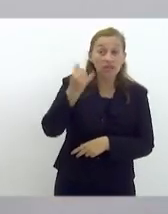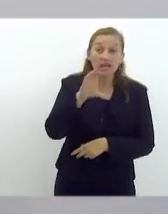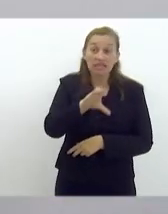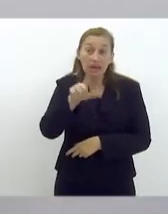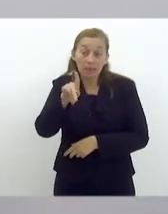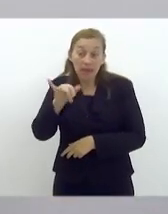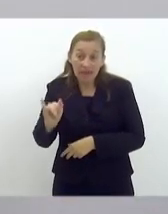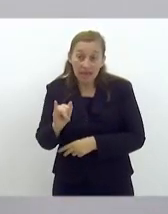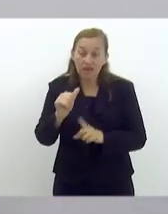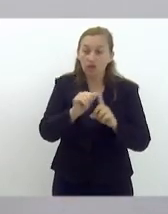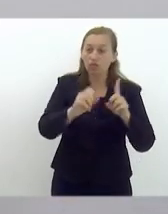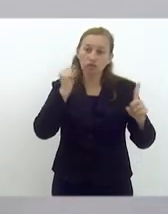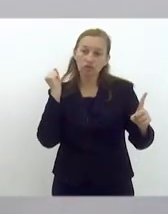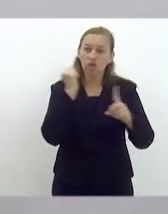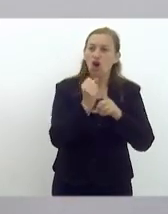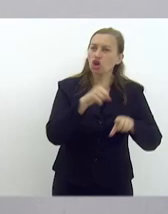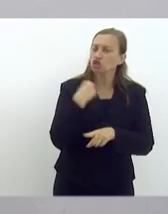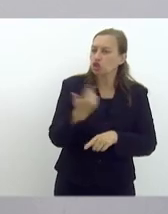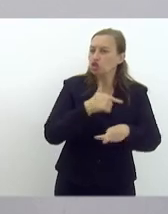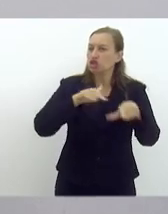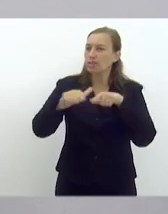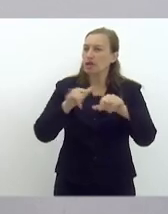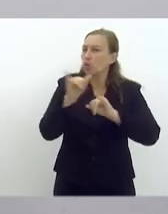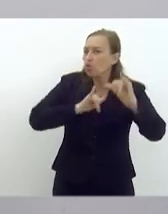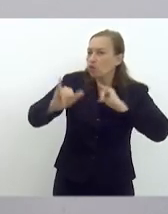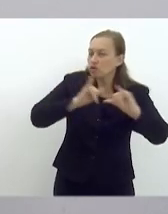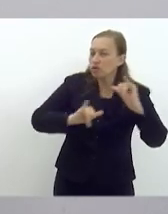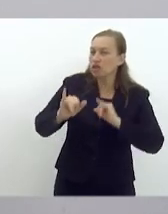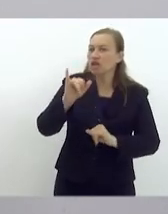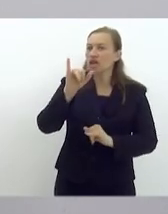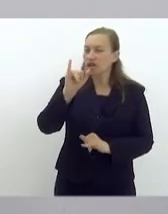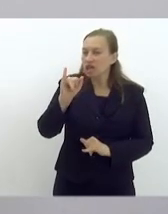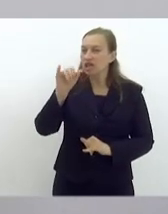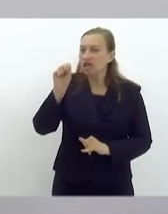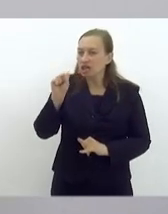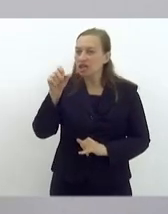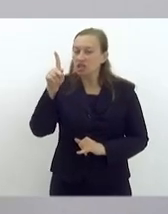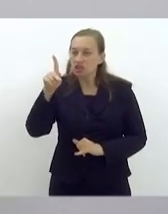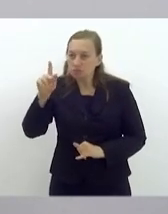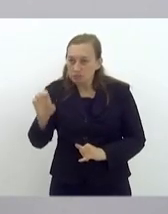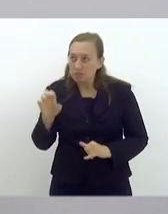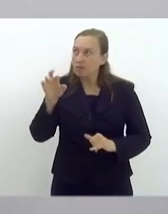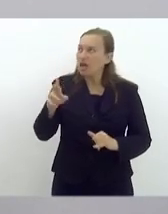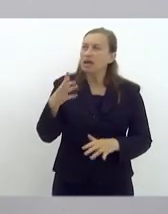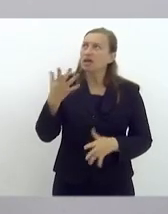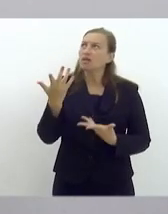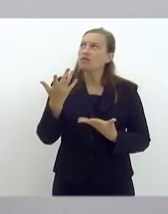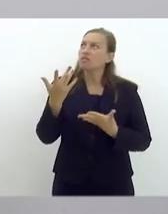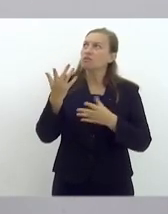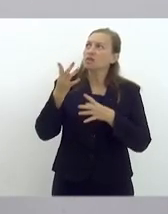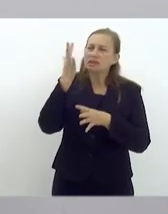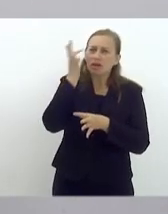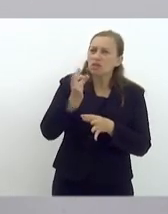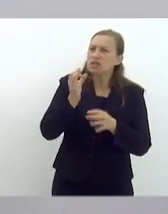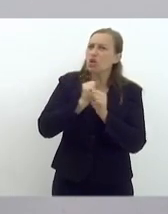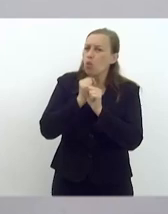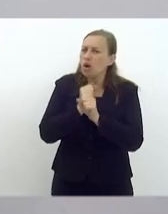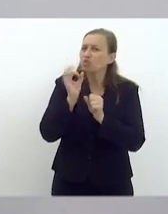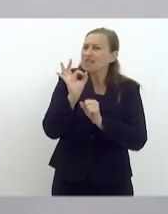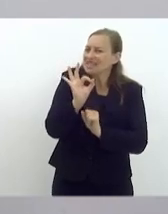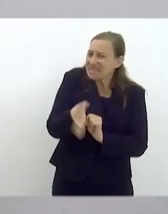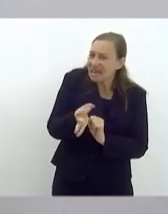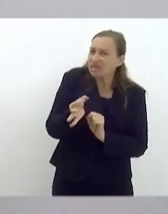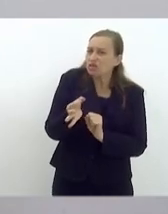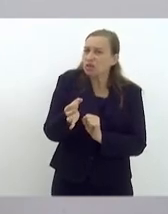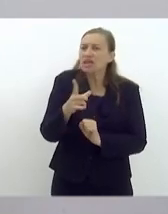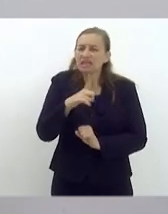CPI do feminicídio nós trabalhamos com dados do whispe e verificamos que no ano eu não sei agora os números concretos né No ano